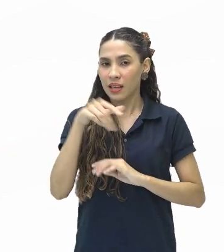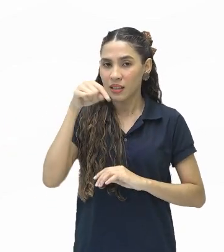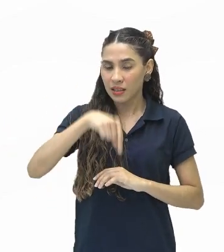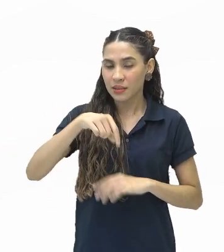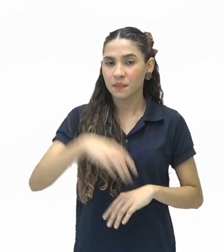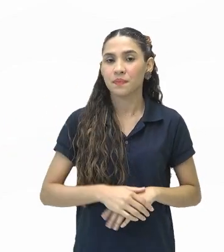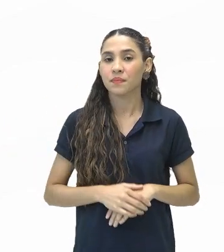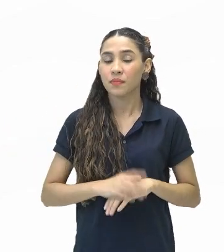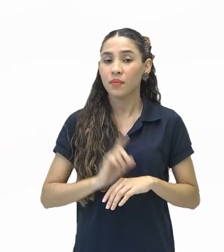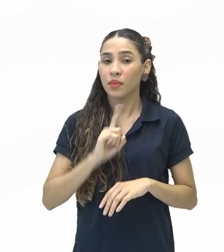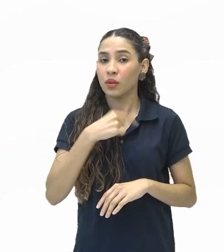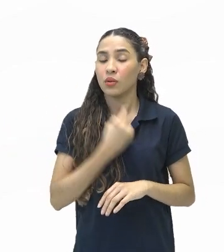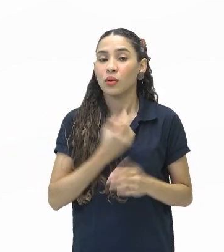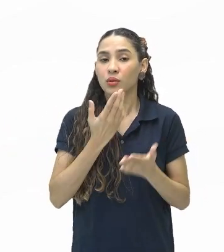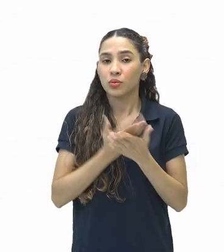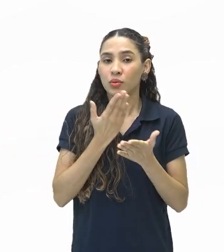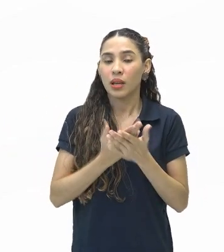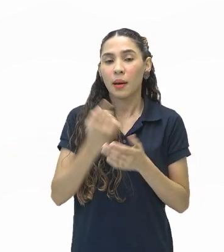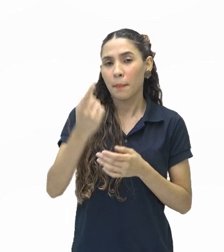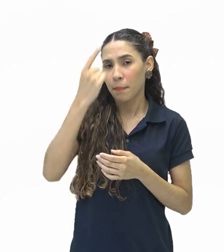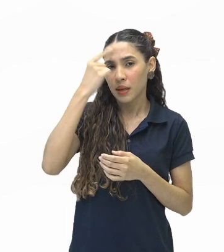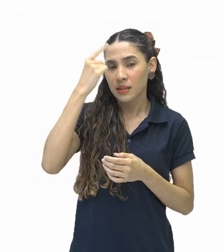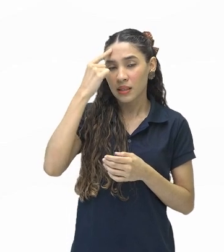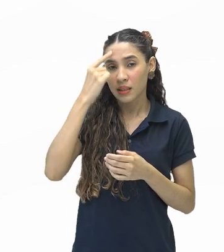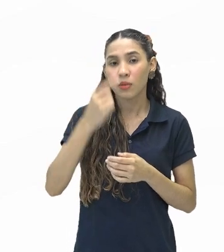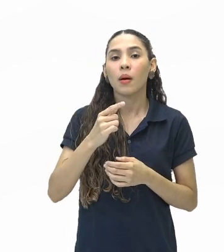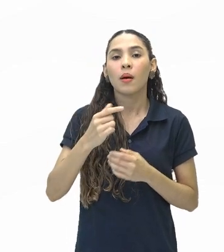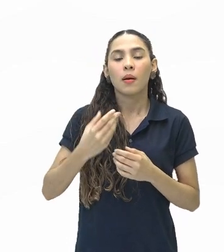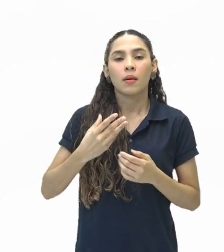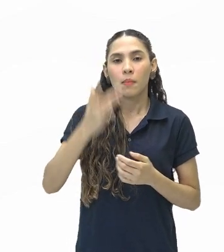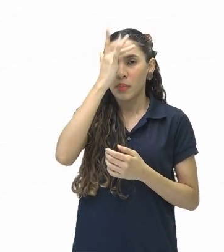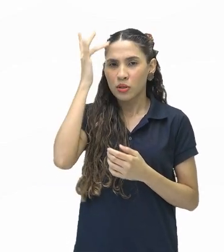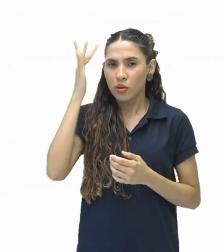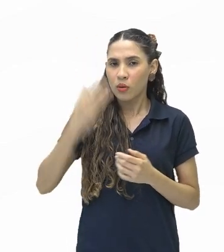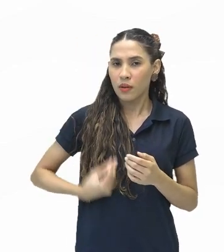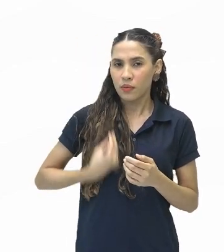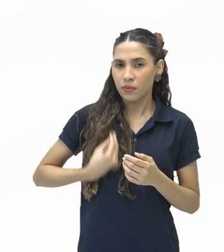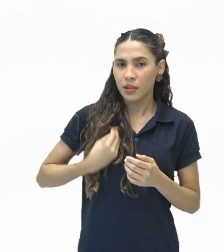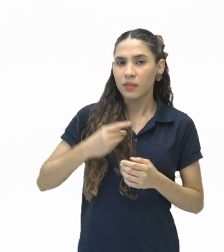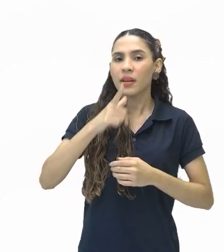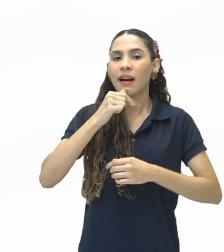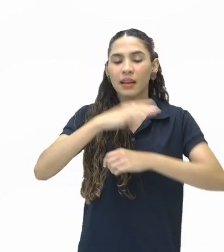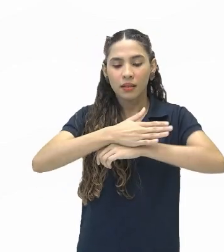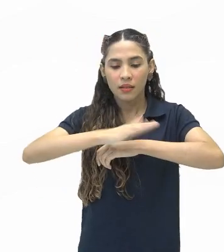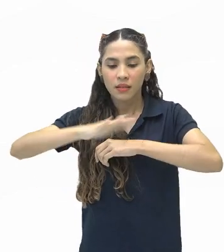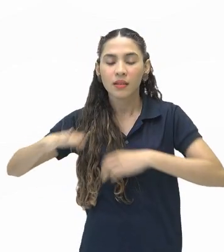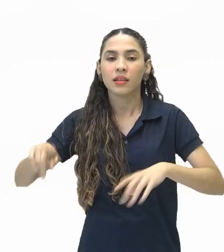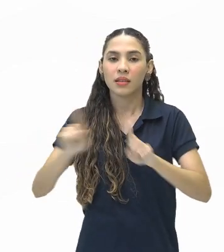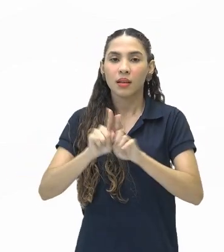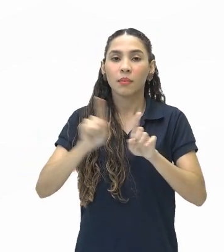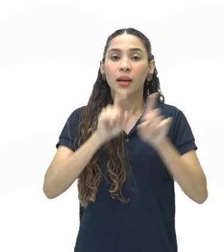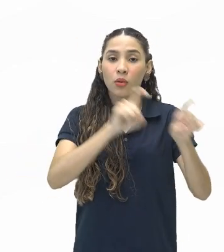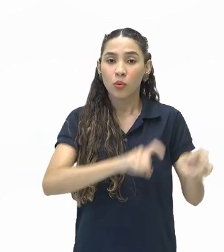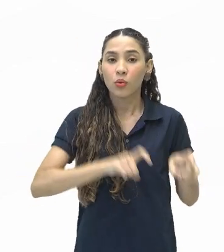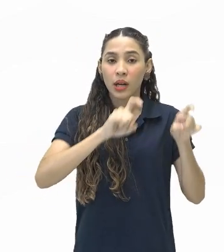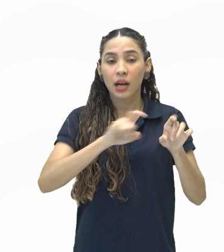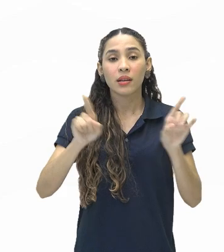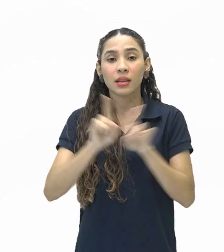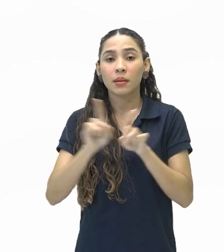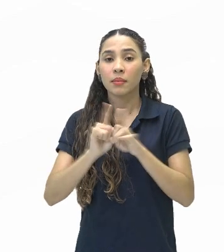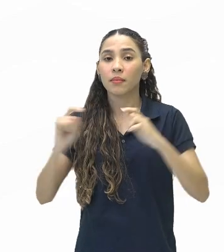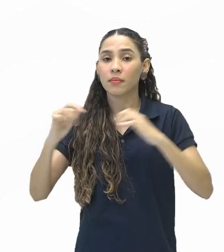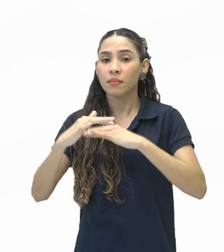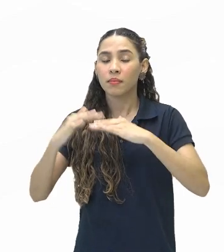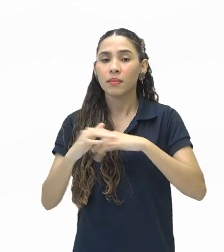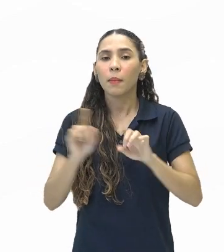né? Em que nós vamos trabalhar pensando no ribeirinho, né, no mundo urbano e no mundo rural. Então, o que Marilena